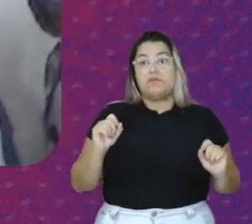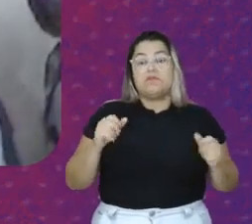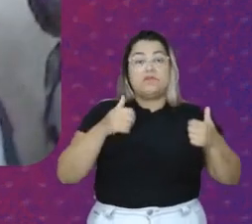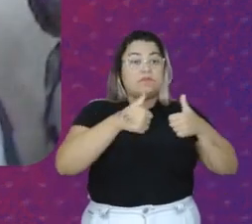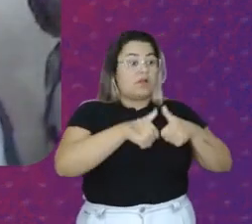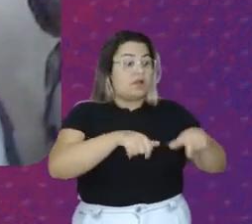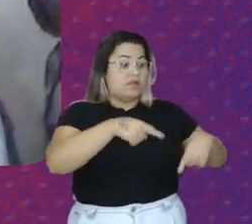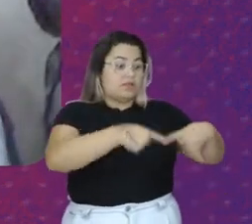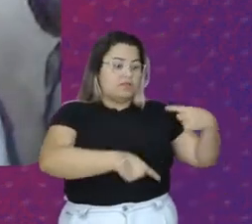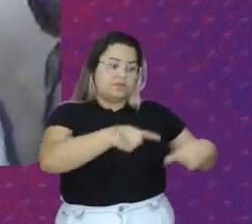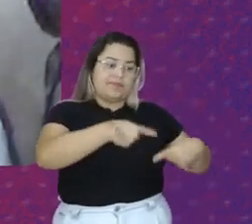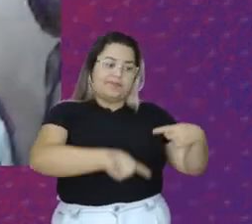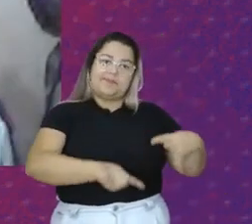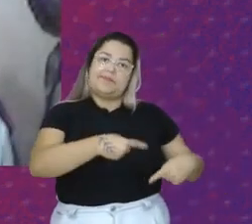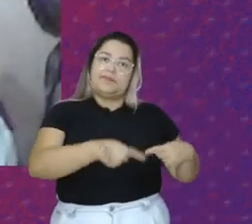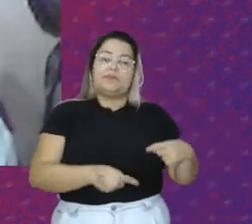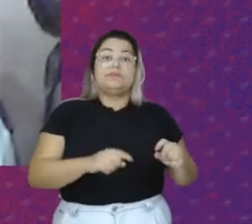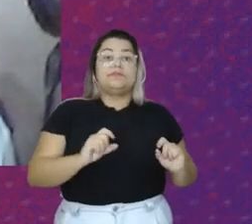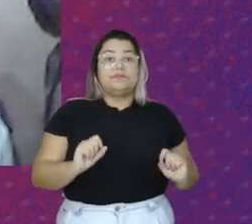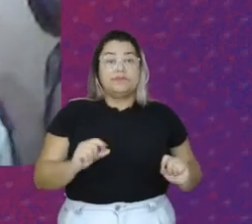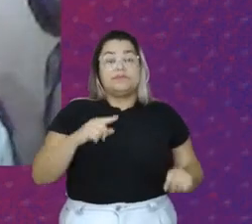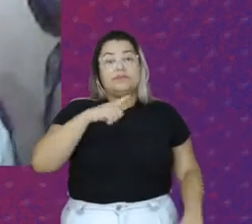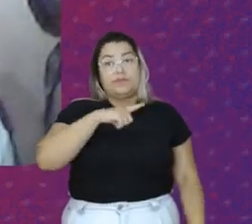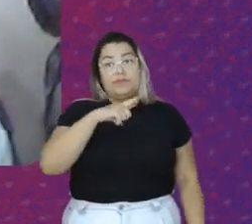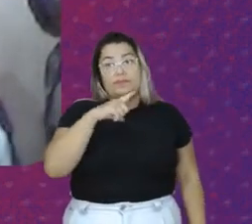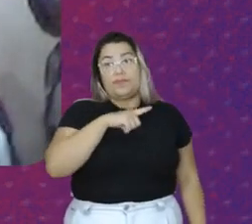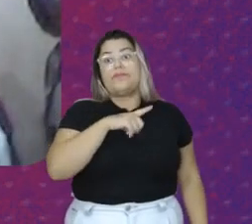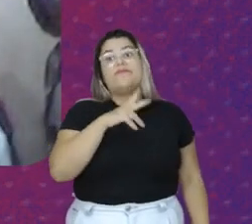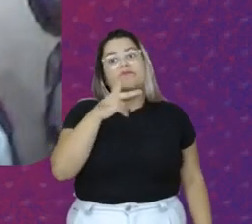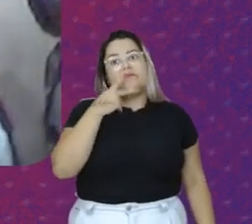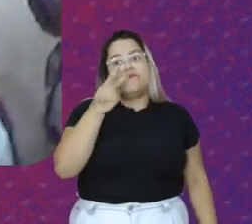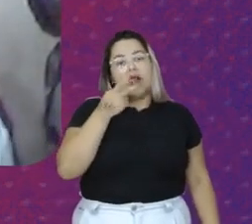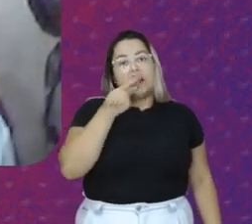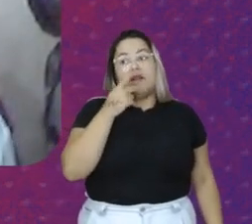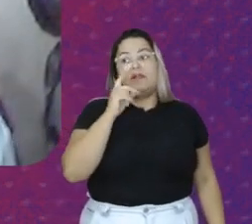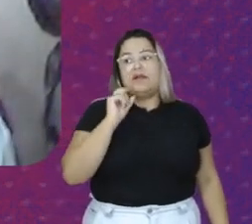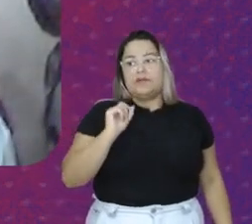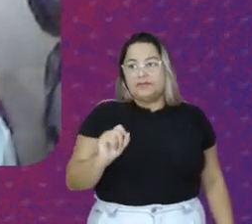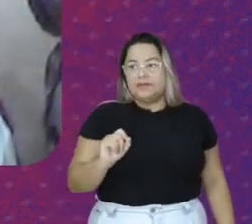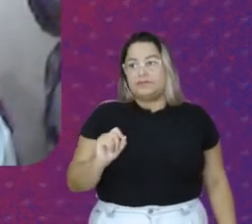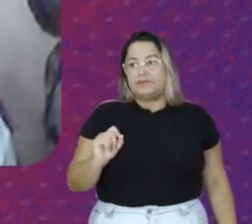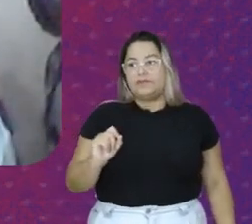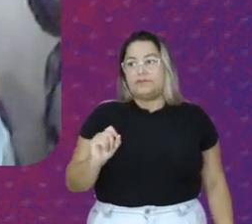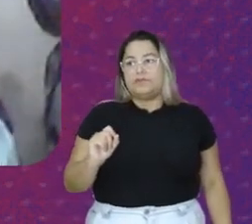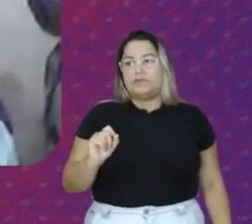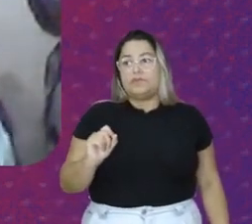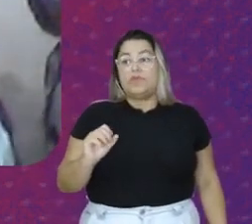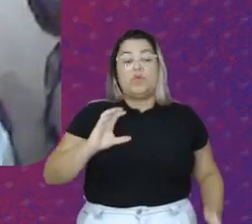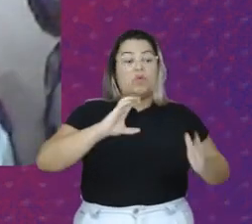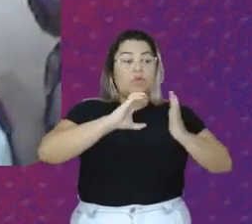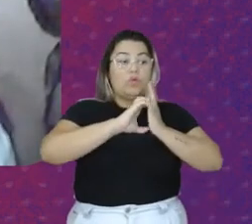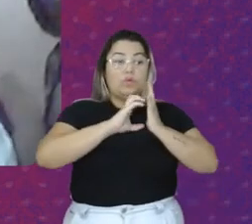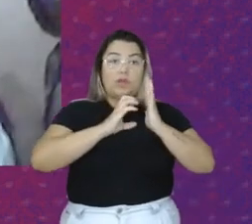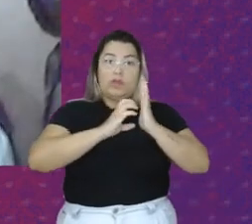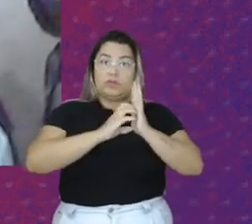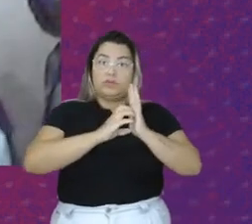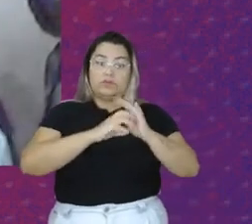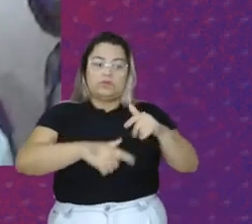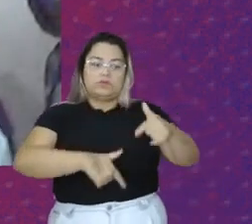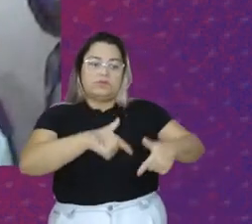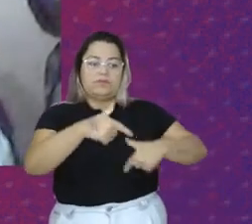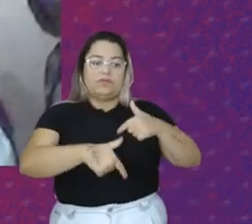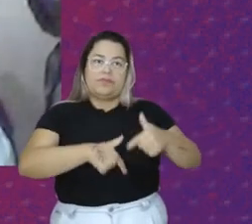política, nós temos que dizer que o Partido dos